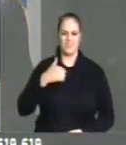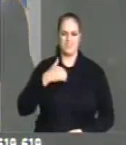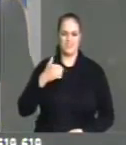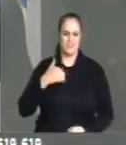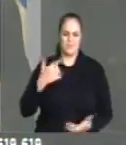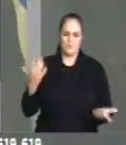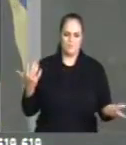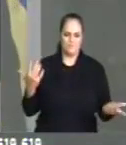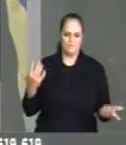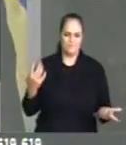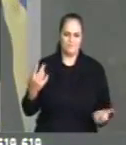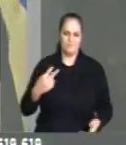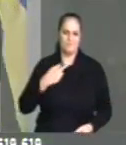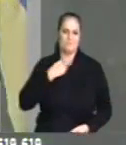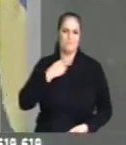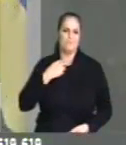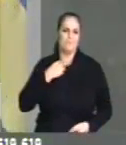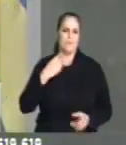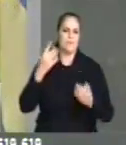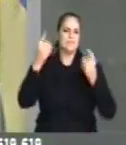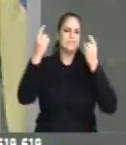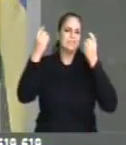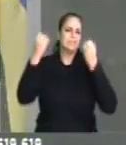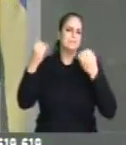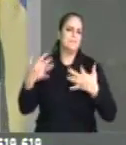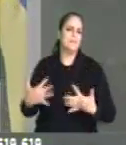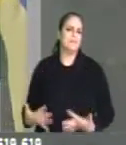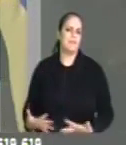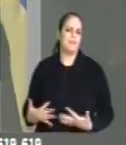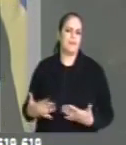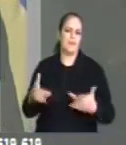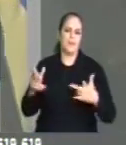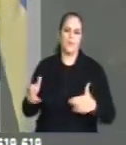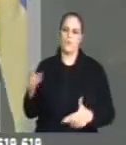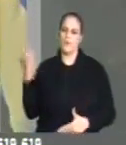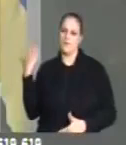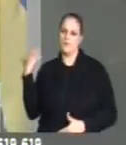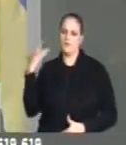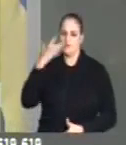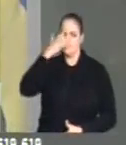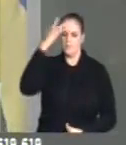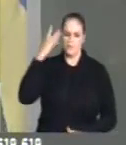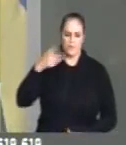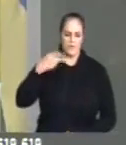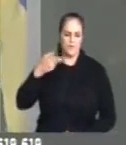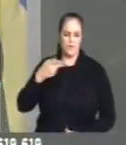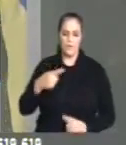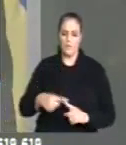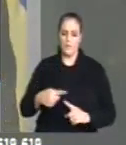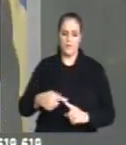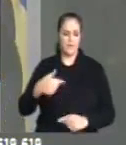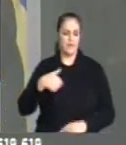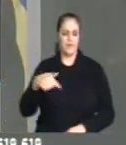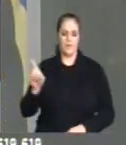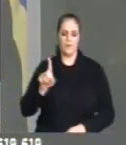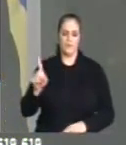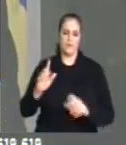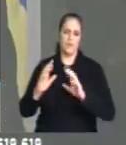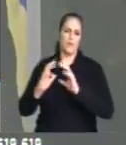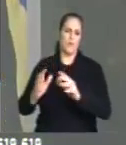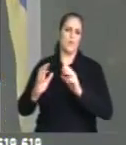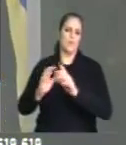tive o privilégio de falar como os oradores que me antecederam, de conviver com essa magnífica